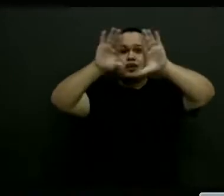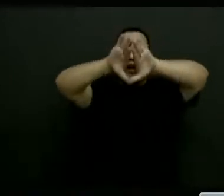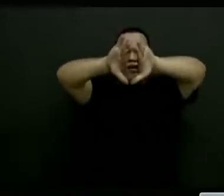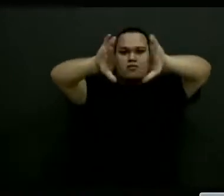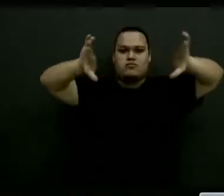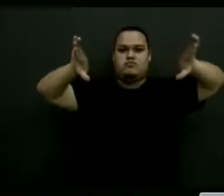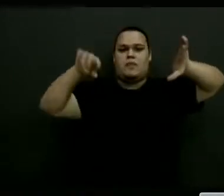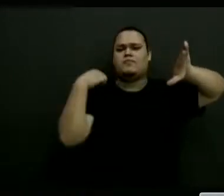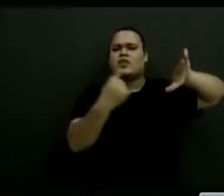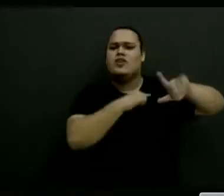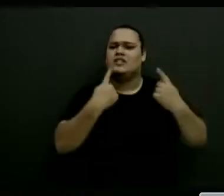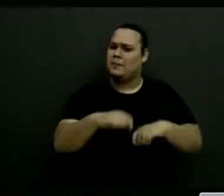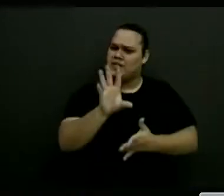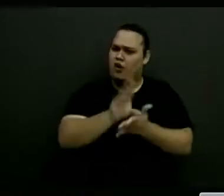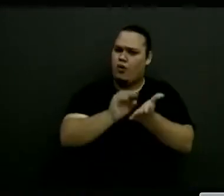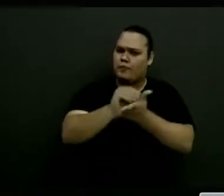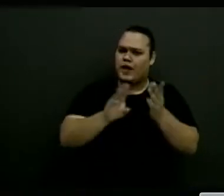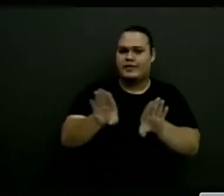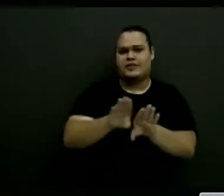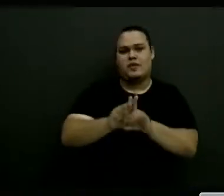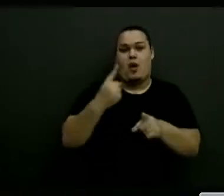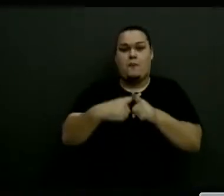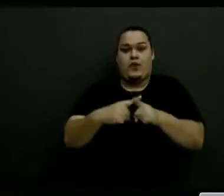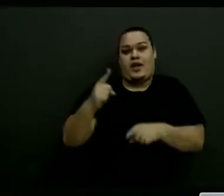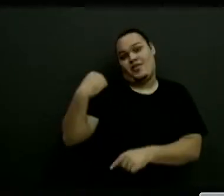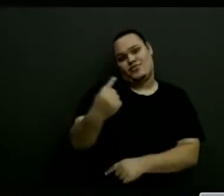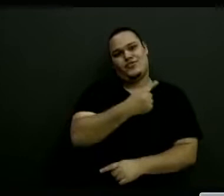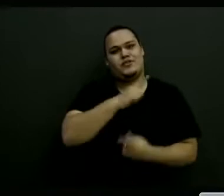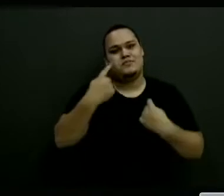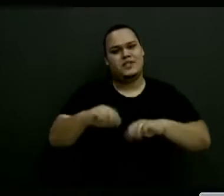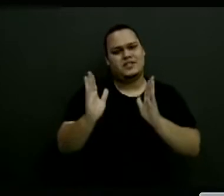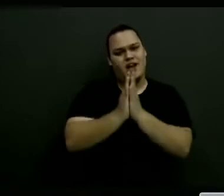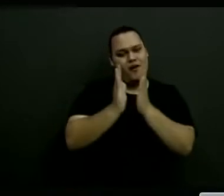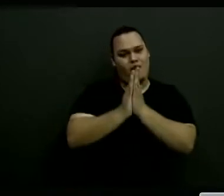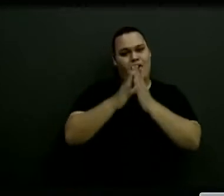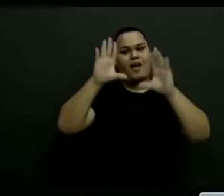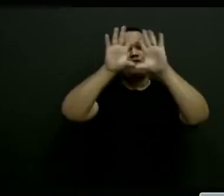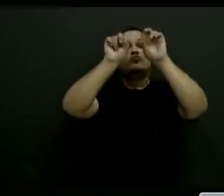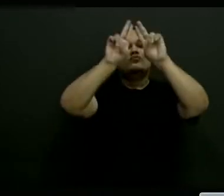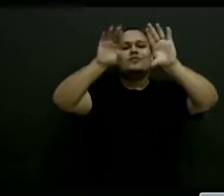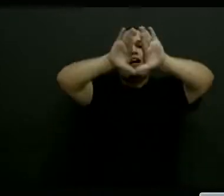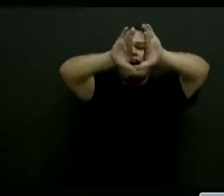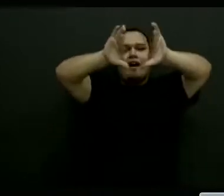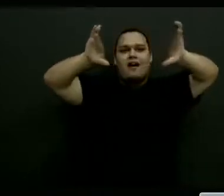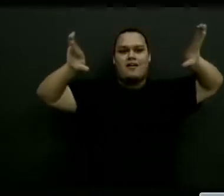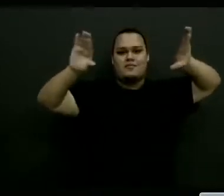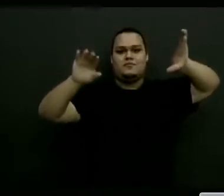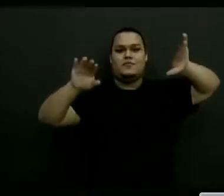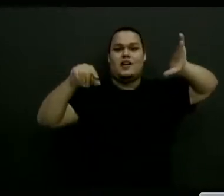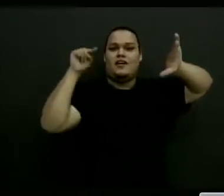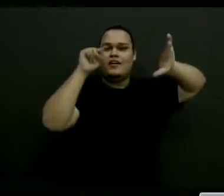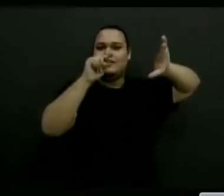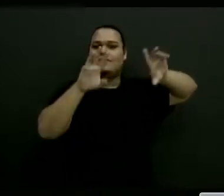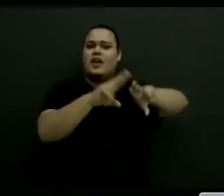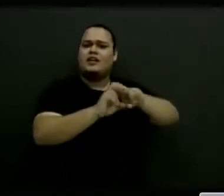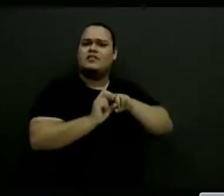Os céus foram abertos para ele e foram colocados à sua disposição para que Jesus fizesse o que considerasse o